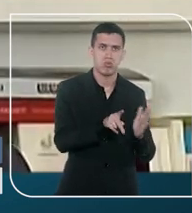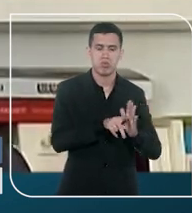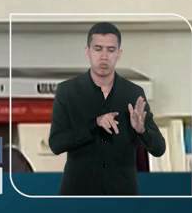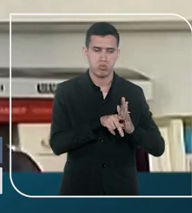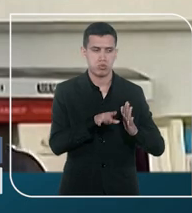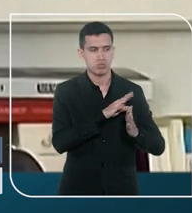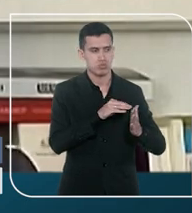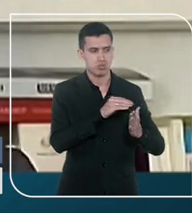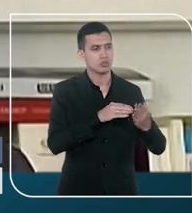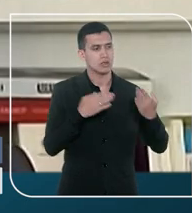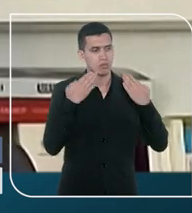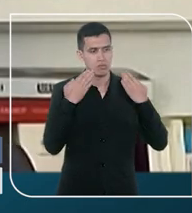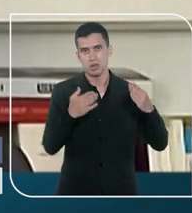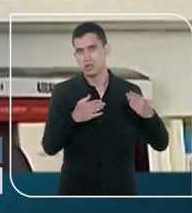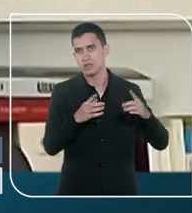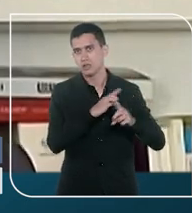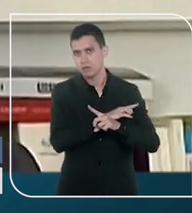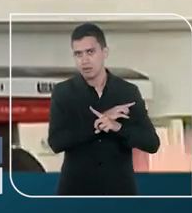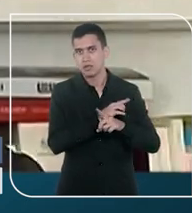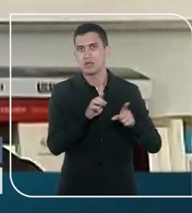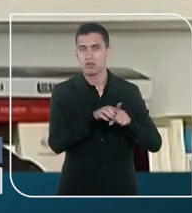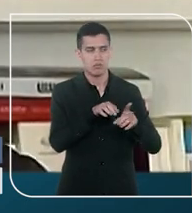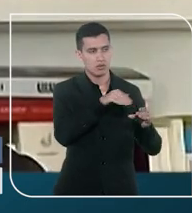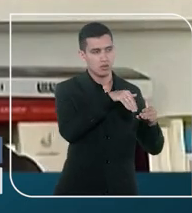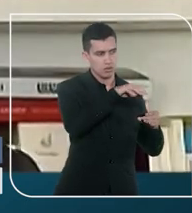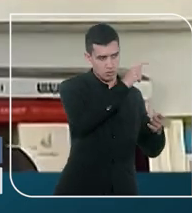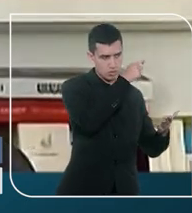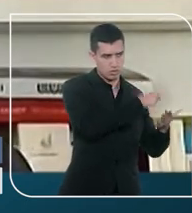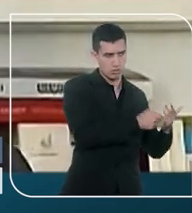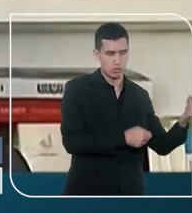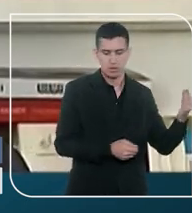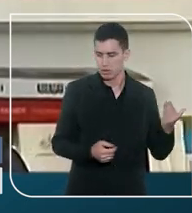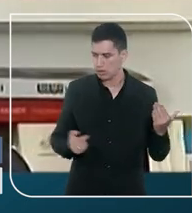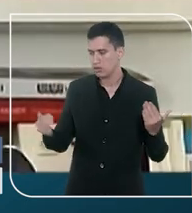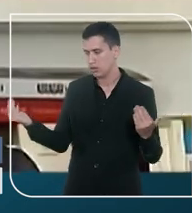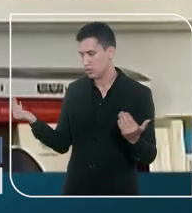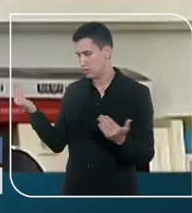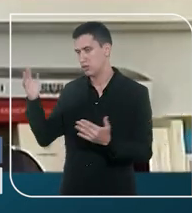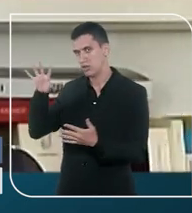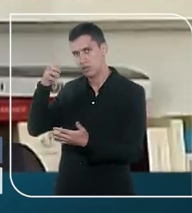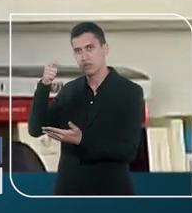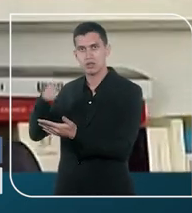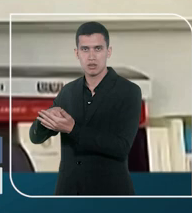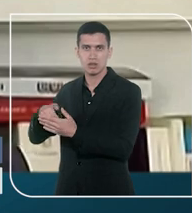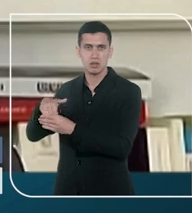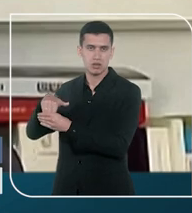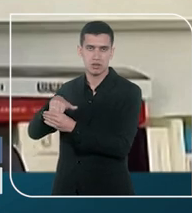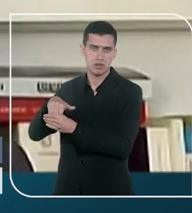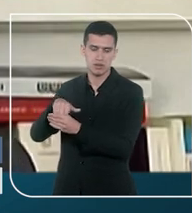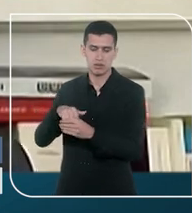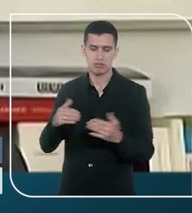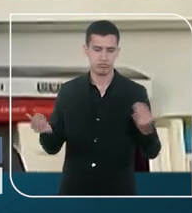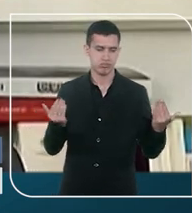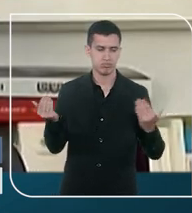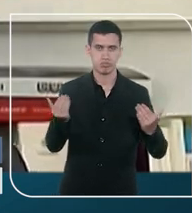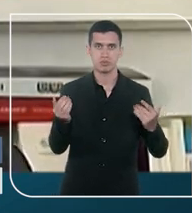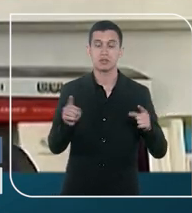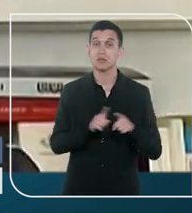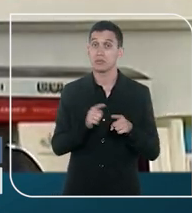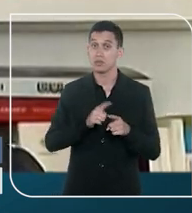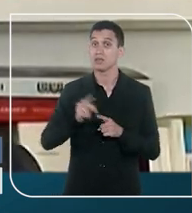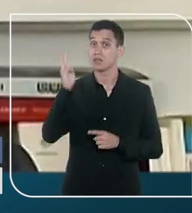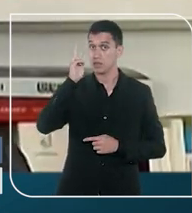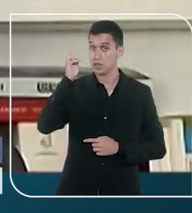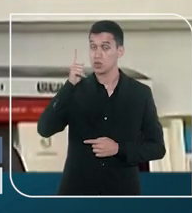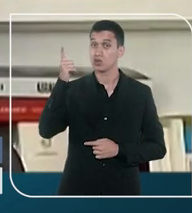ali apontados, né, o acórdão paradigma e o outro acórdão recorrido, também citação de repositório